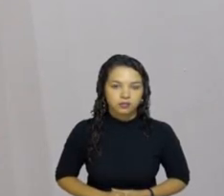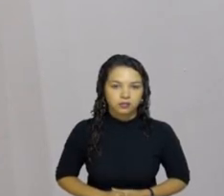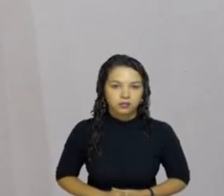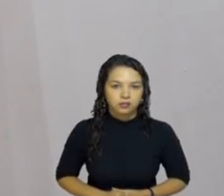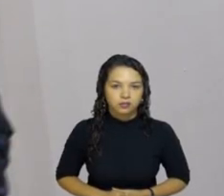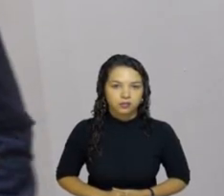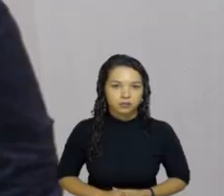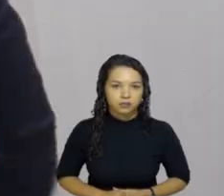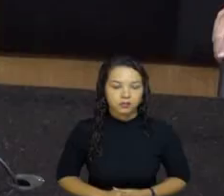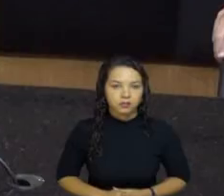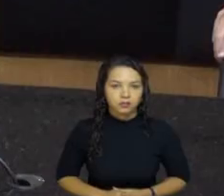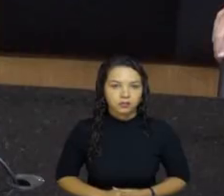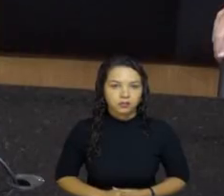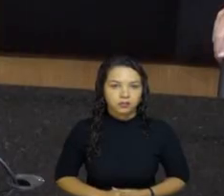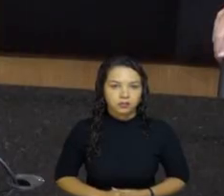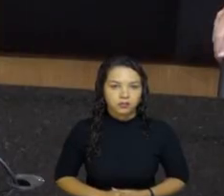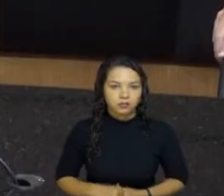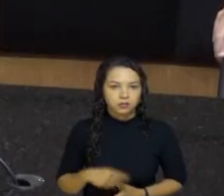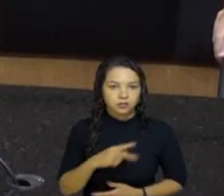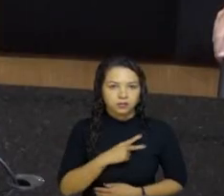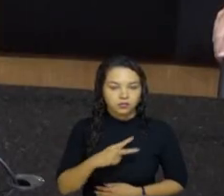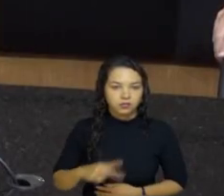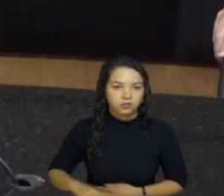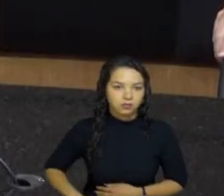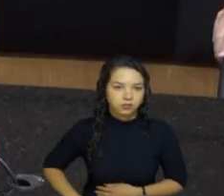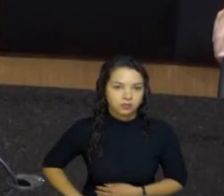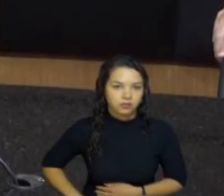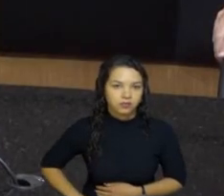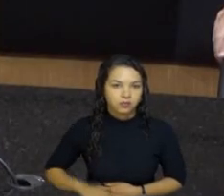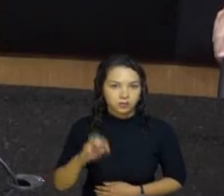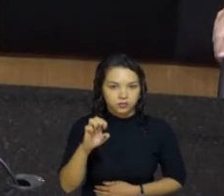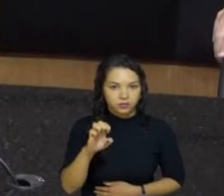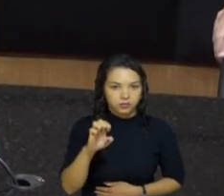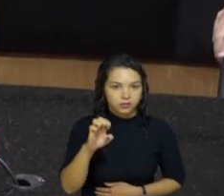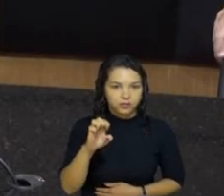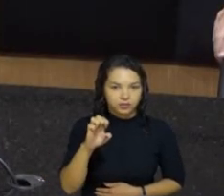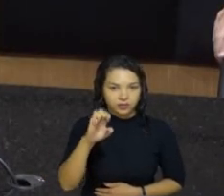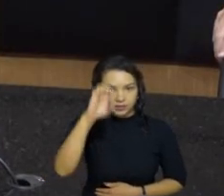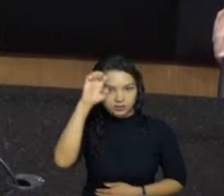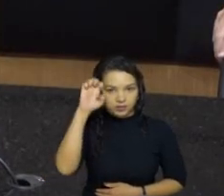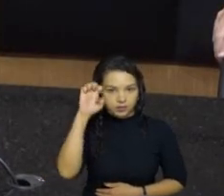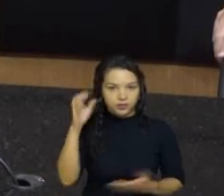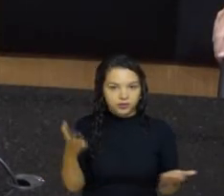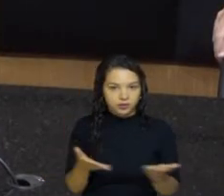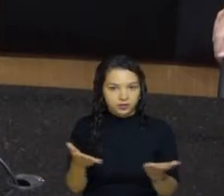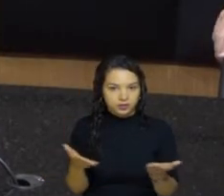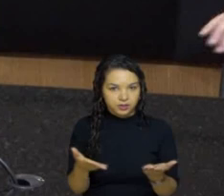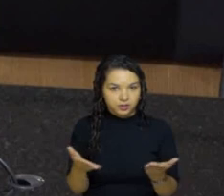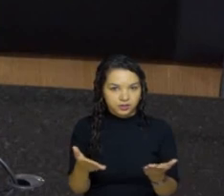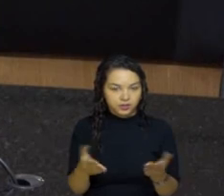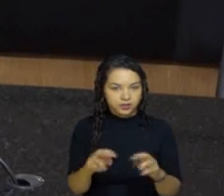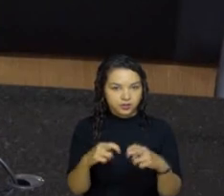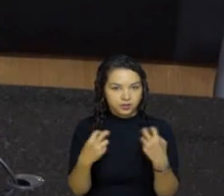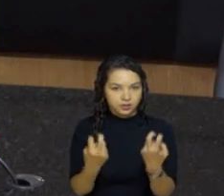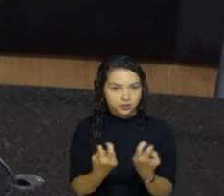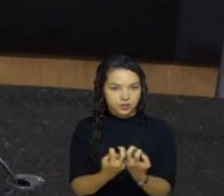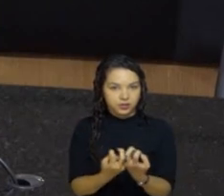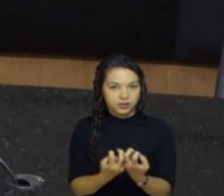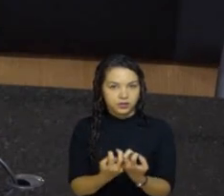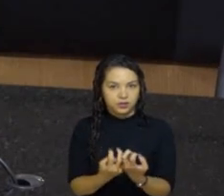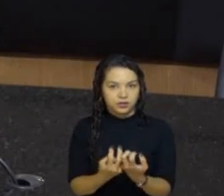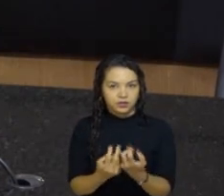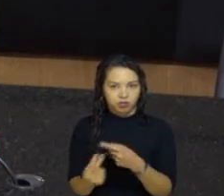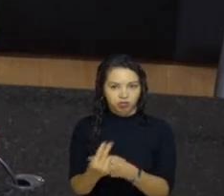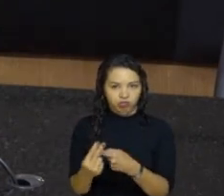Deputado Zé Milton, com a palavra. Presidente Egídio, hoje a sessão está blindada aqui, né? Temos dois delegados na mesa,